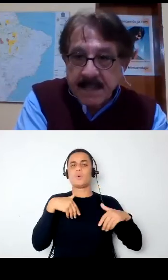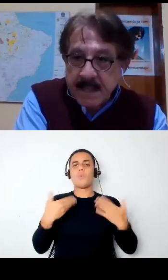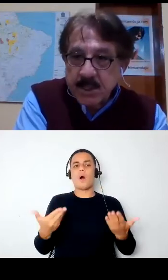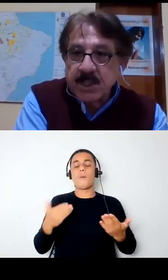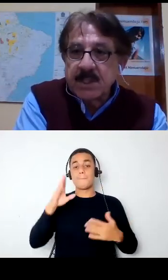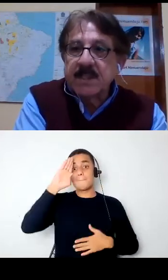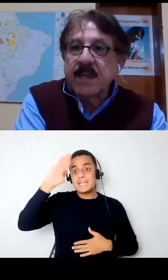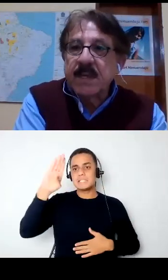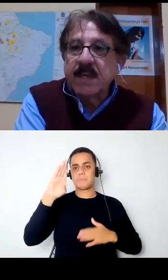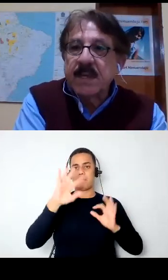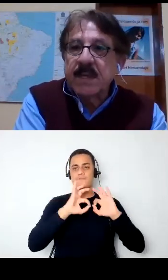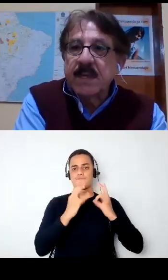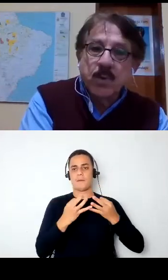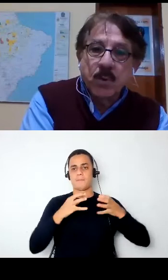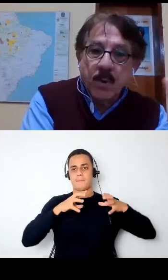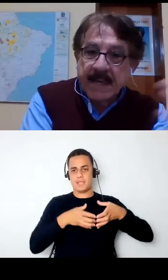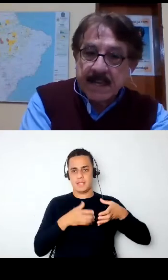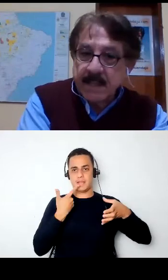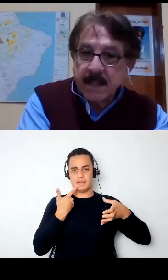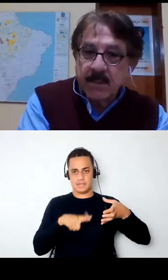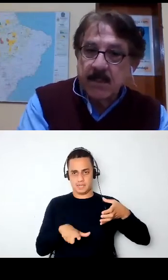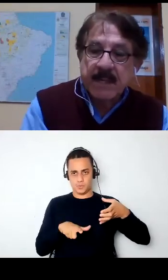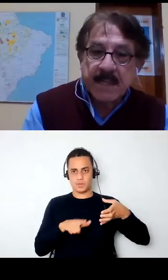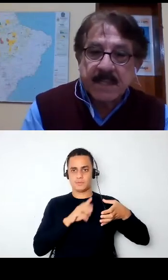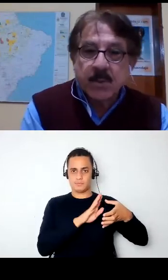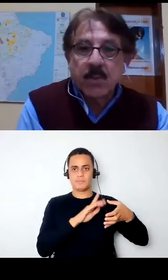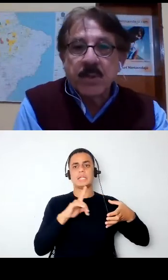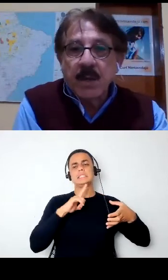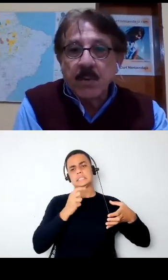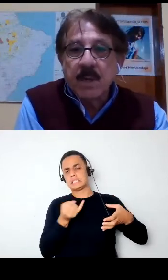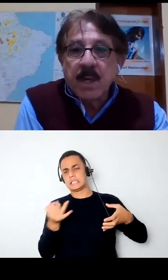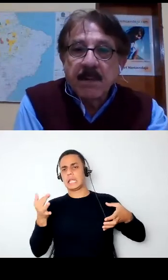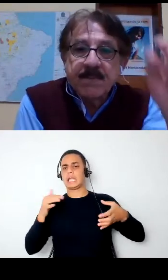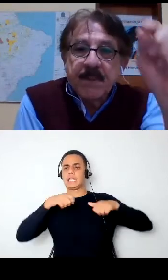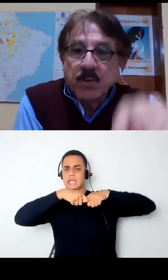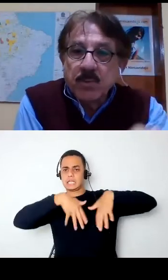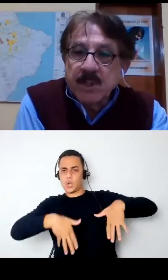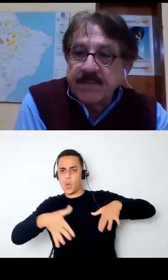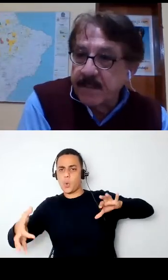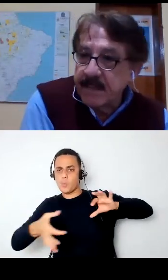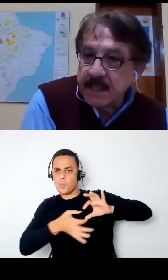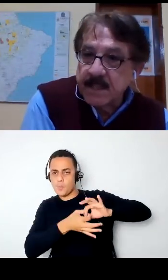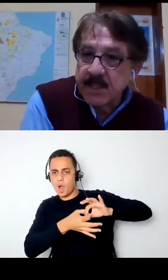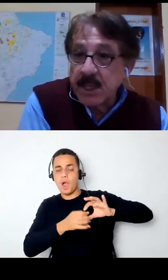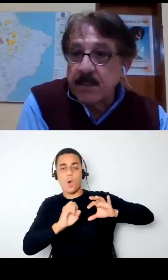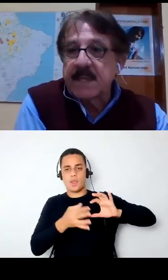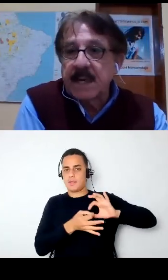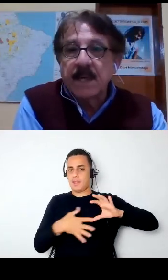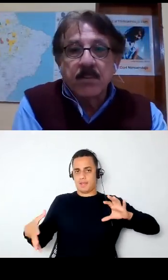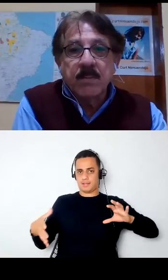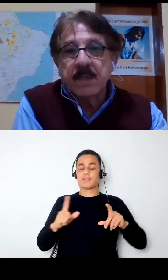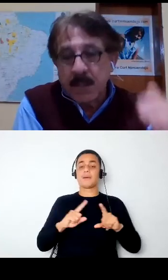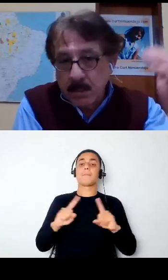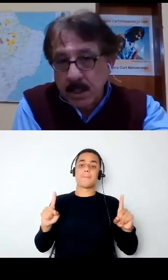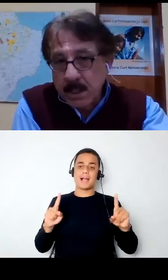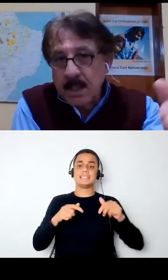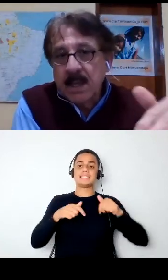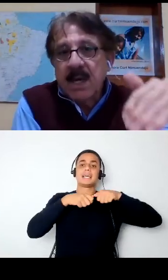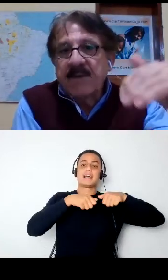famílias, independente de estarem em algum tronco ou aquelas que não estão ligadas a tronco nenhum, mas pelo número de famílias, de línguas em cada uma.